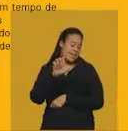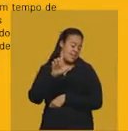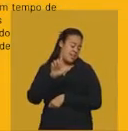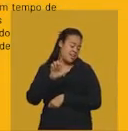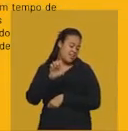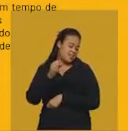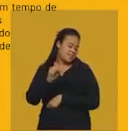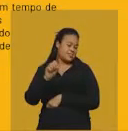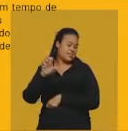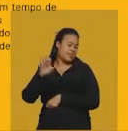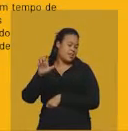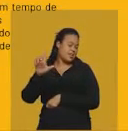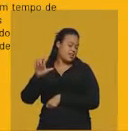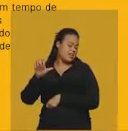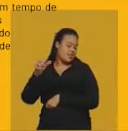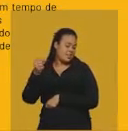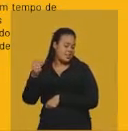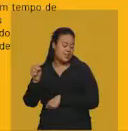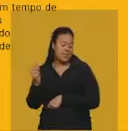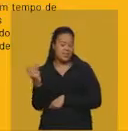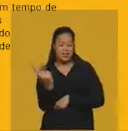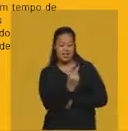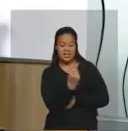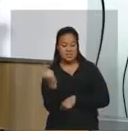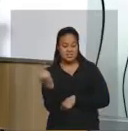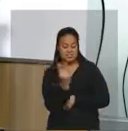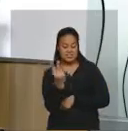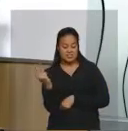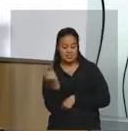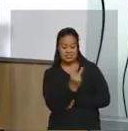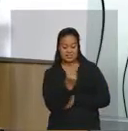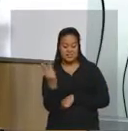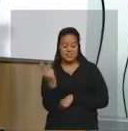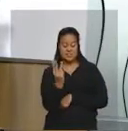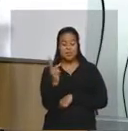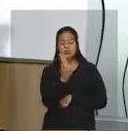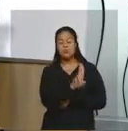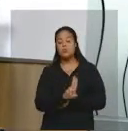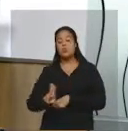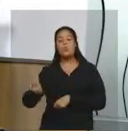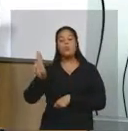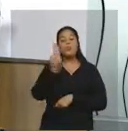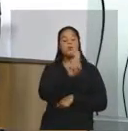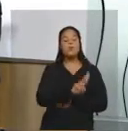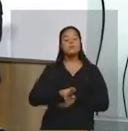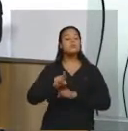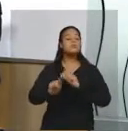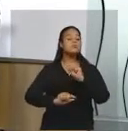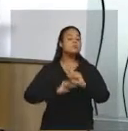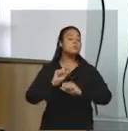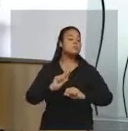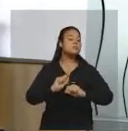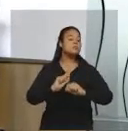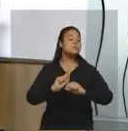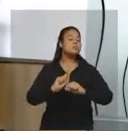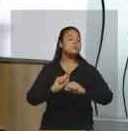o uso de, deixa eu achar aqui a palavra, o uso